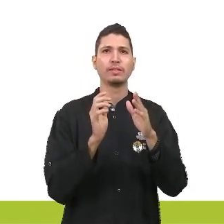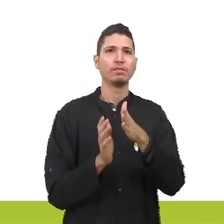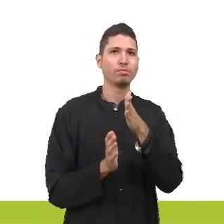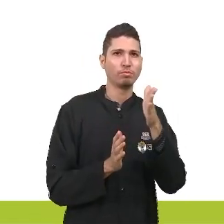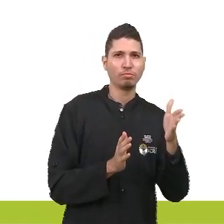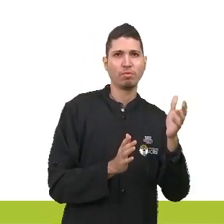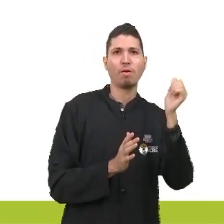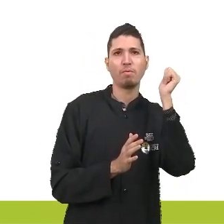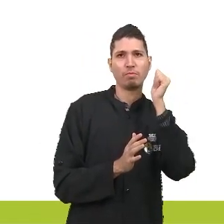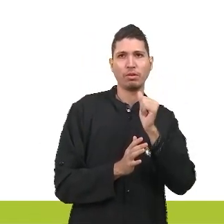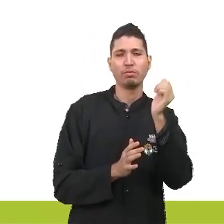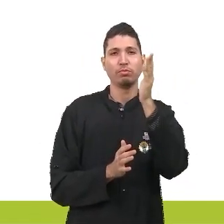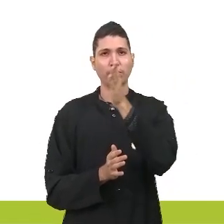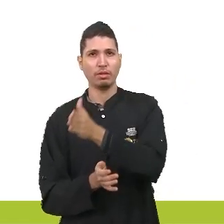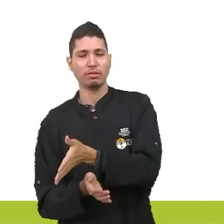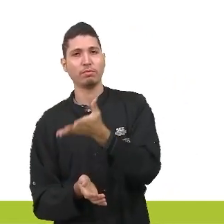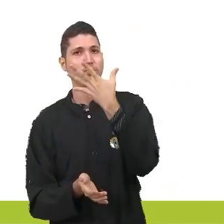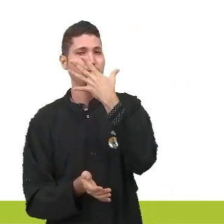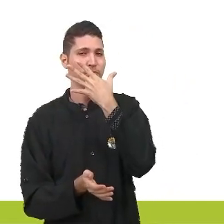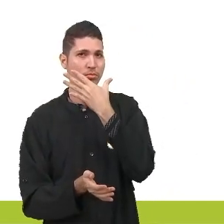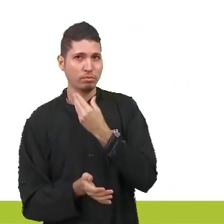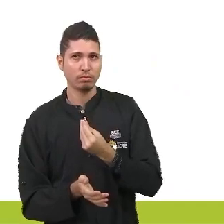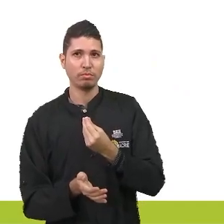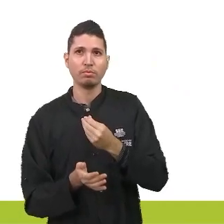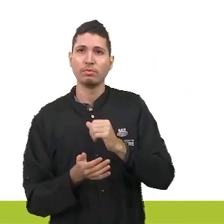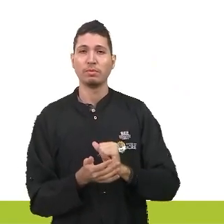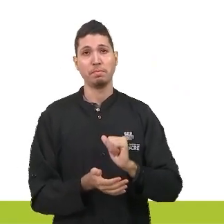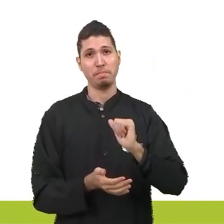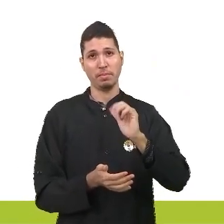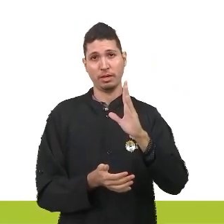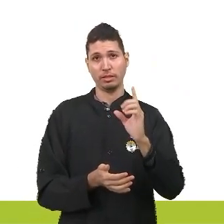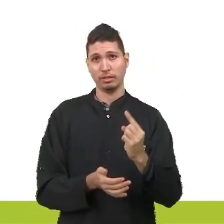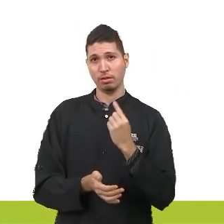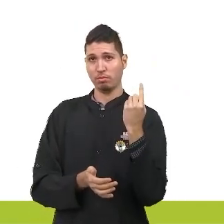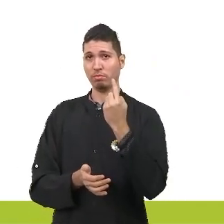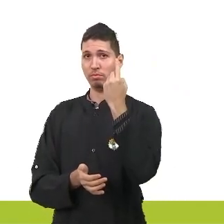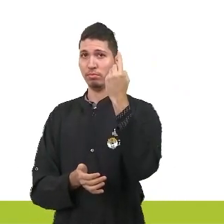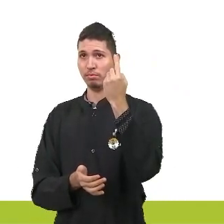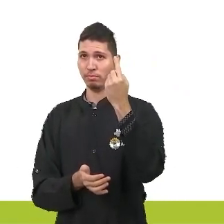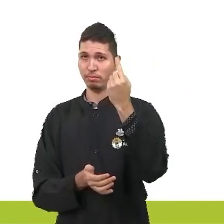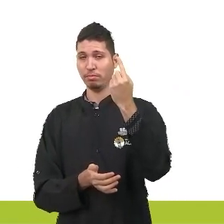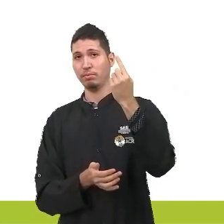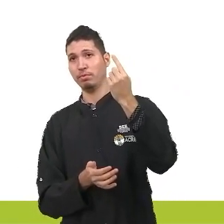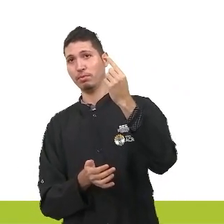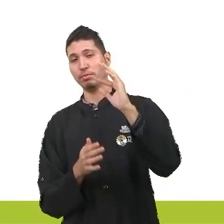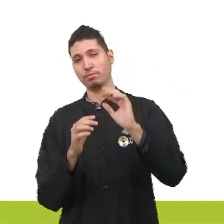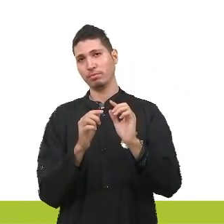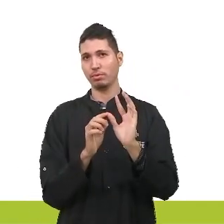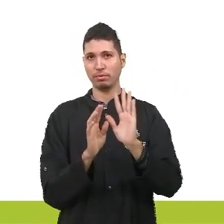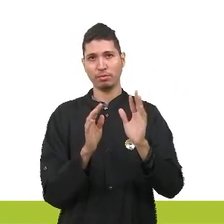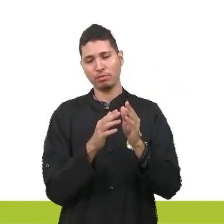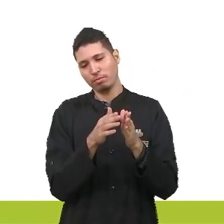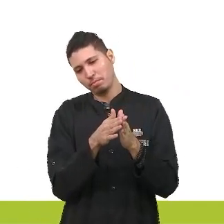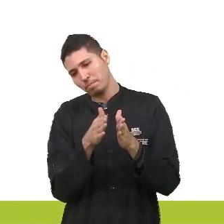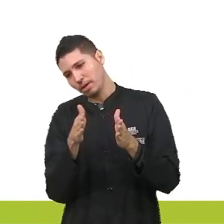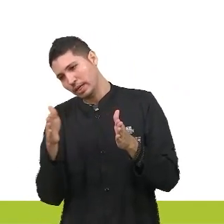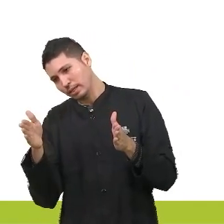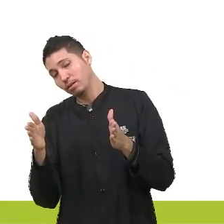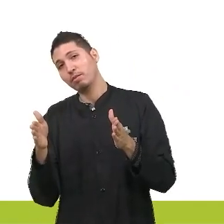do outro lado homens. Temos aqui, quanto mais alto, maior a idade. E nós temos aí, quanto mais